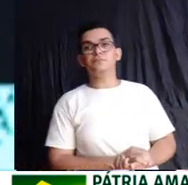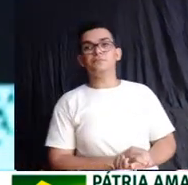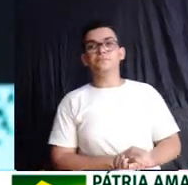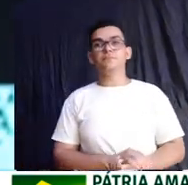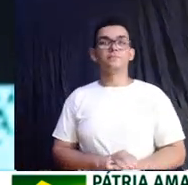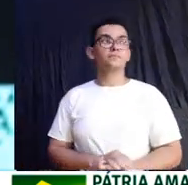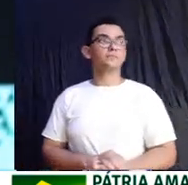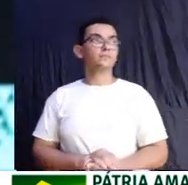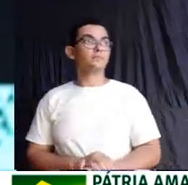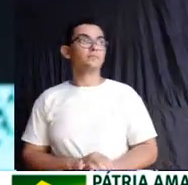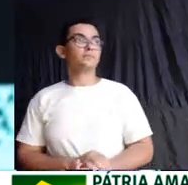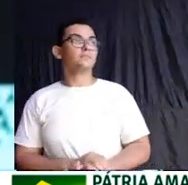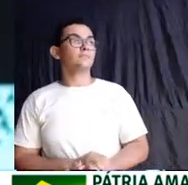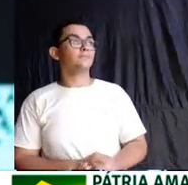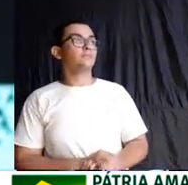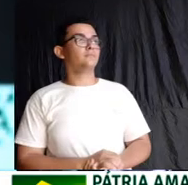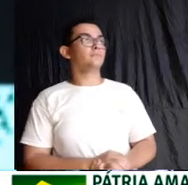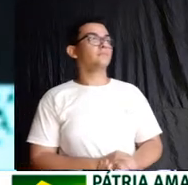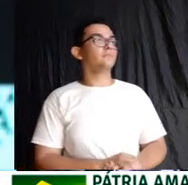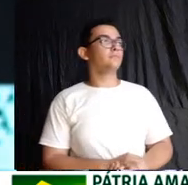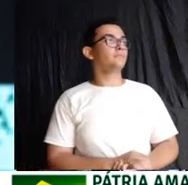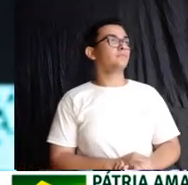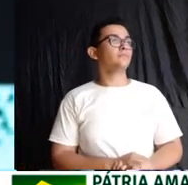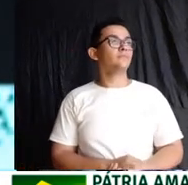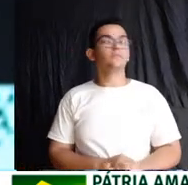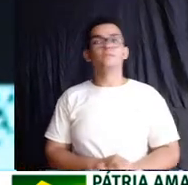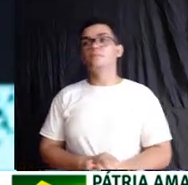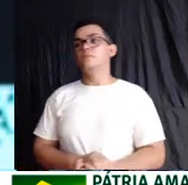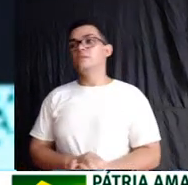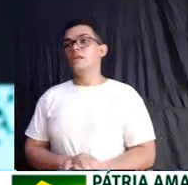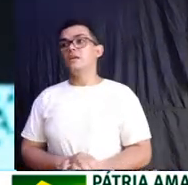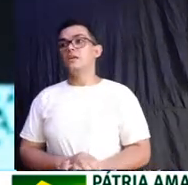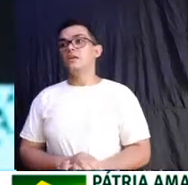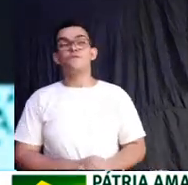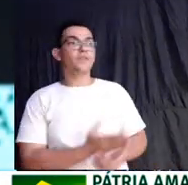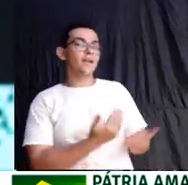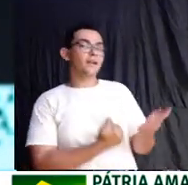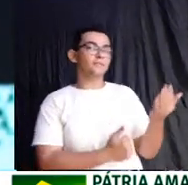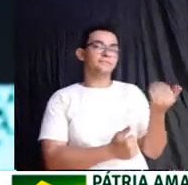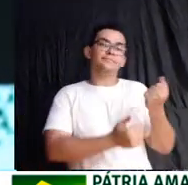Obrigado a todos. Tu vem, tu vem.